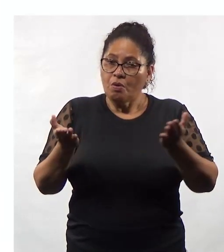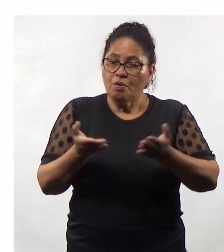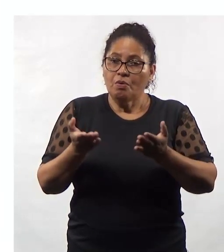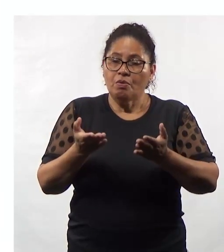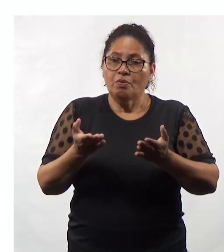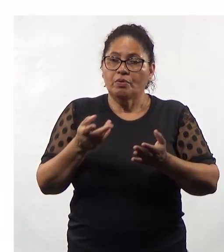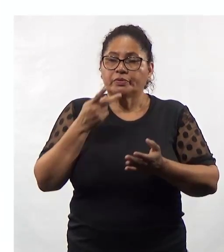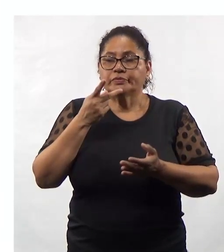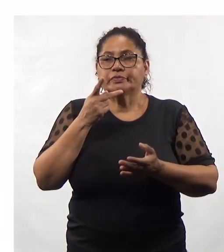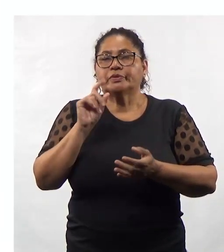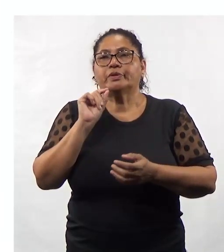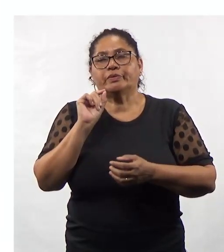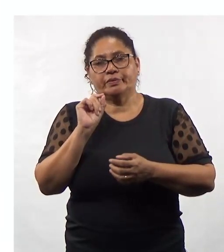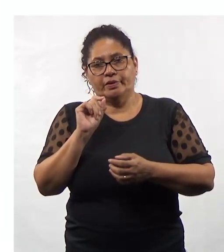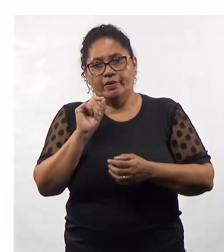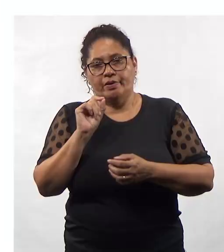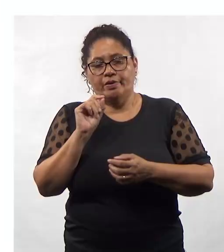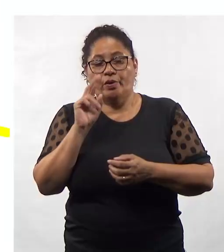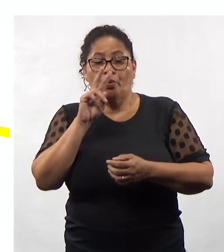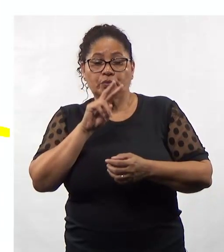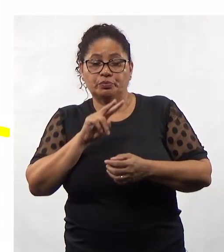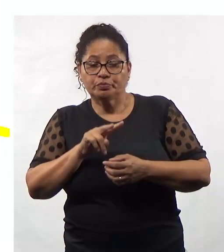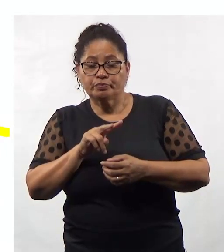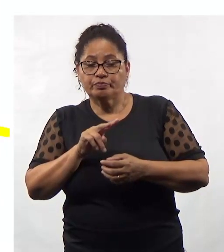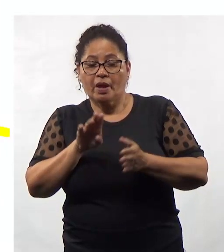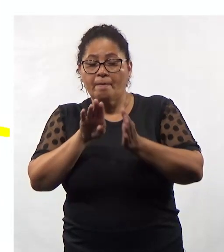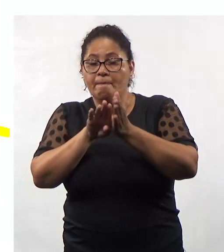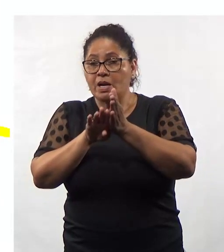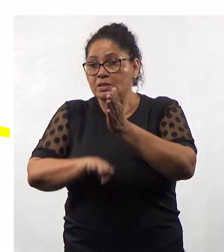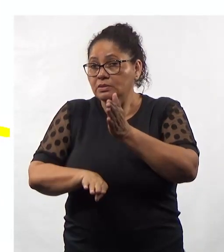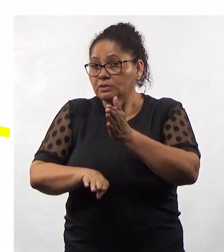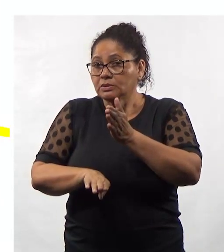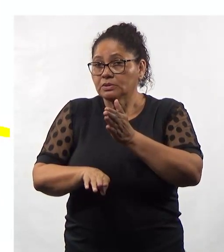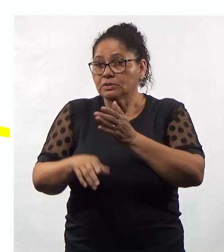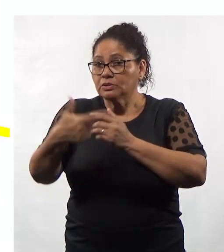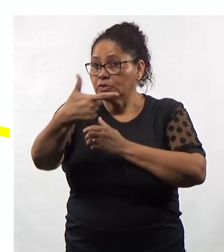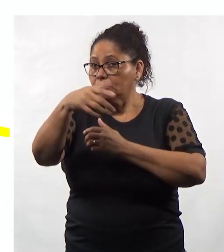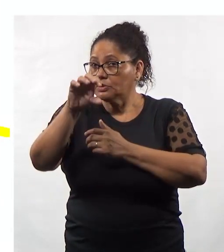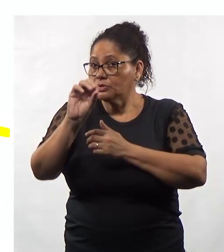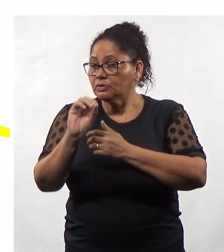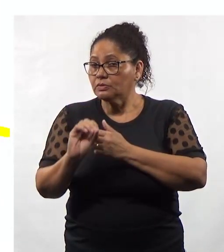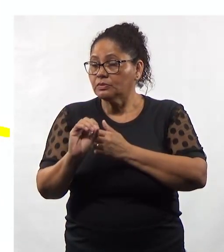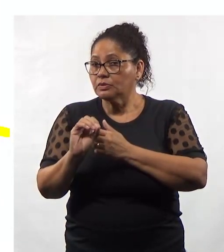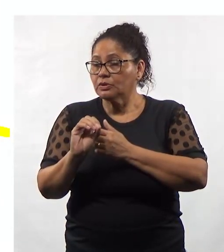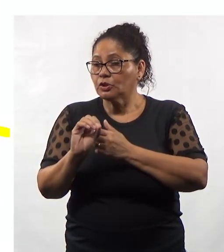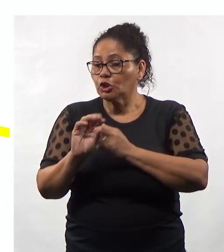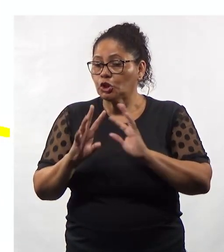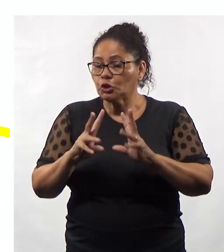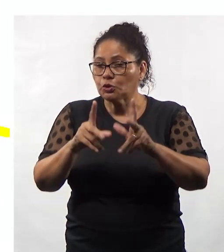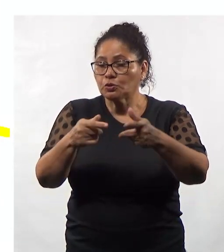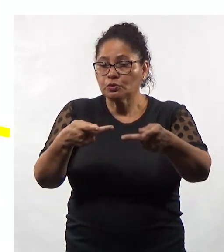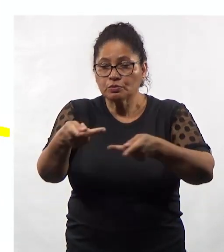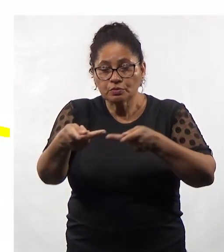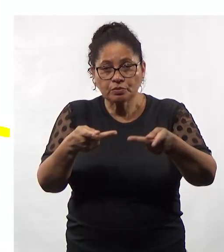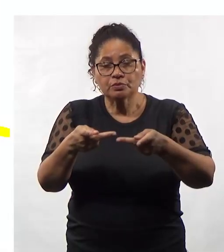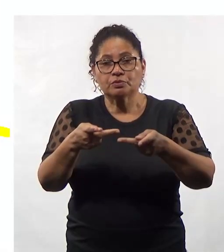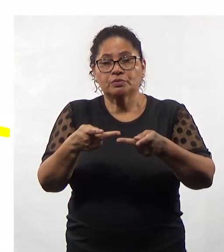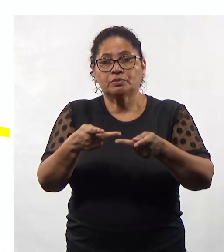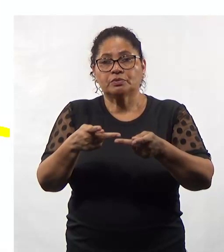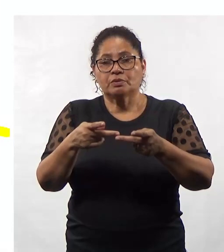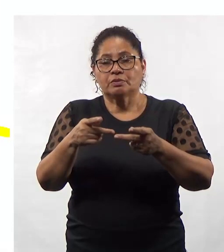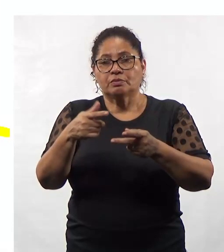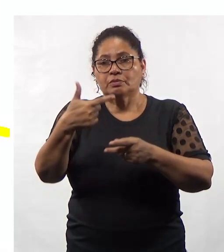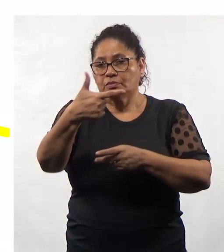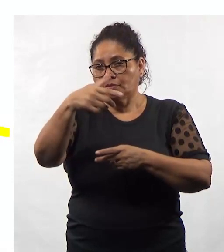onde nós vamos dizer assim, olha, abaixo de 20, todo projeto que tiver abaixo, com